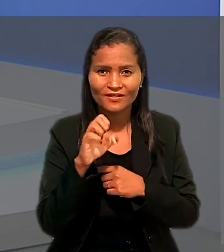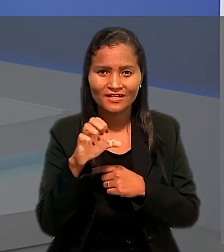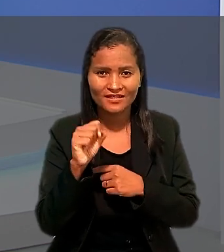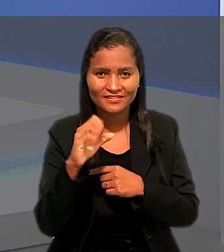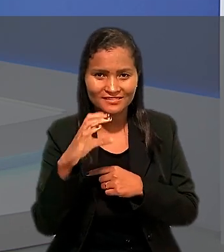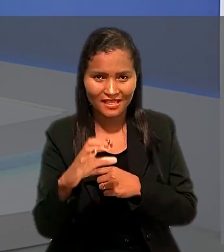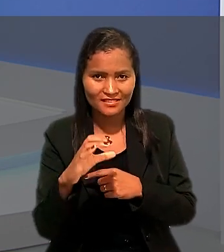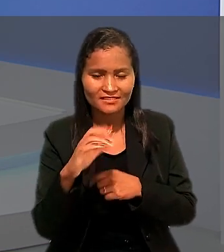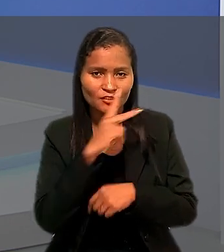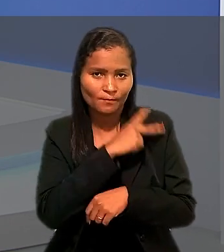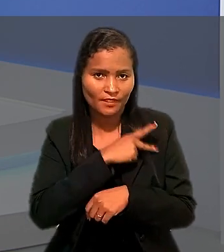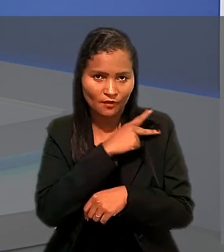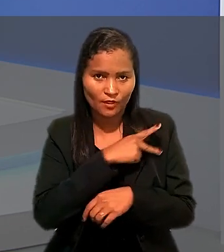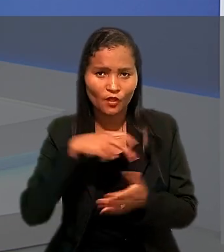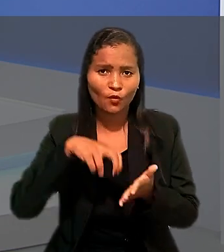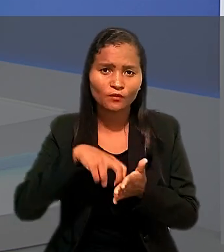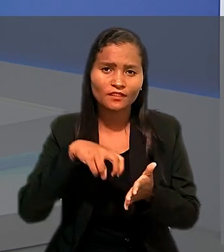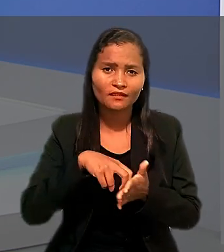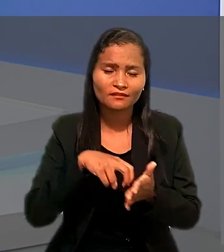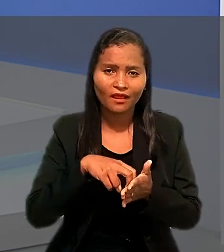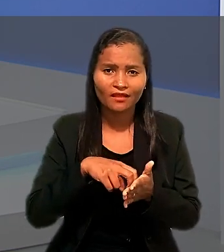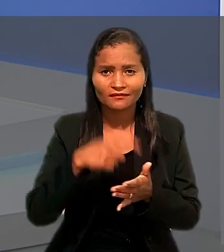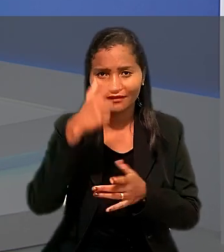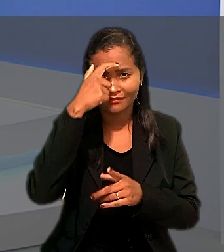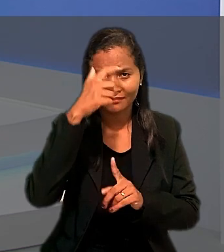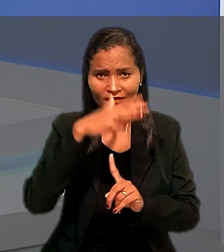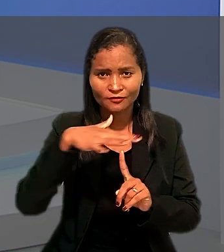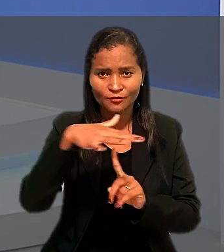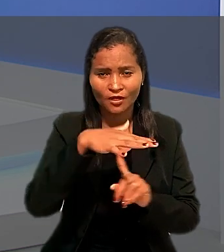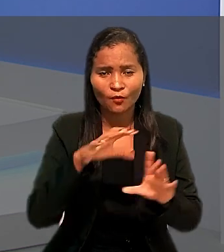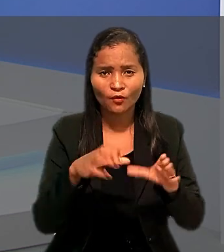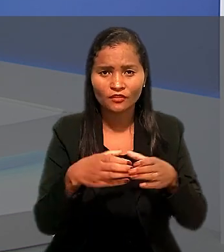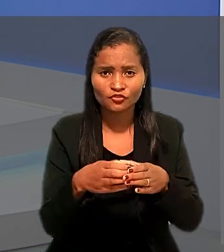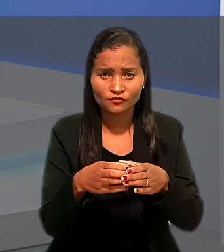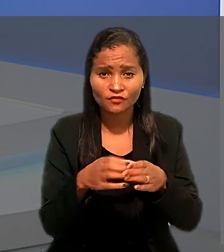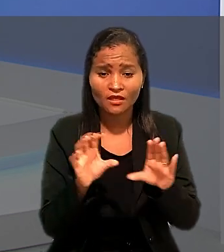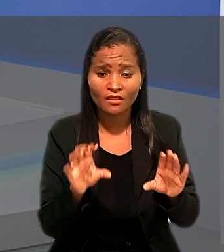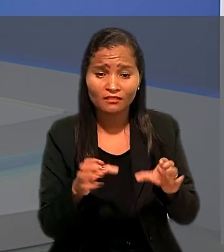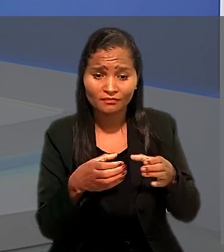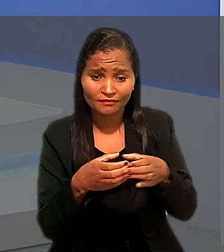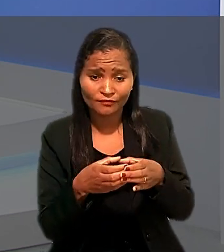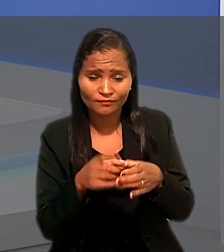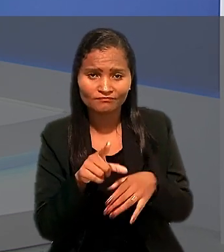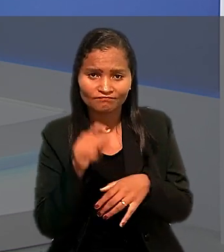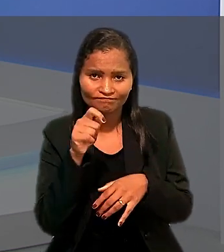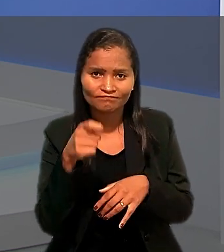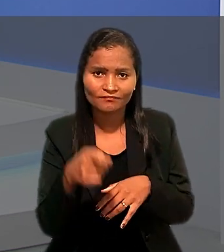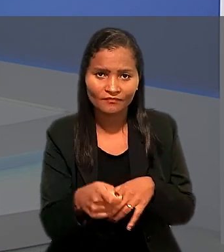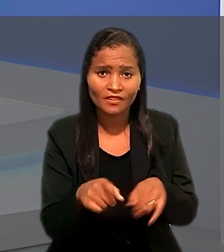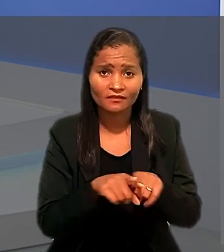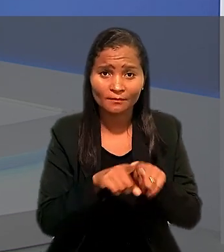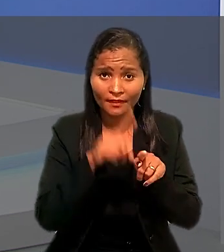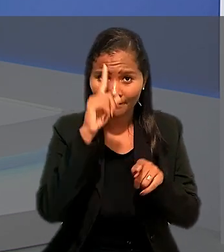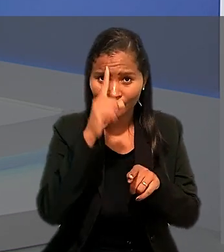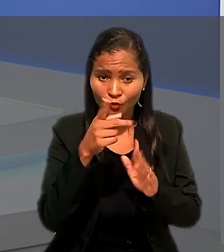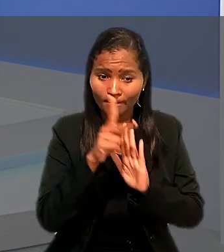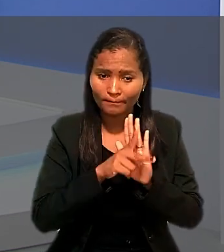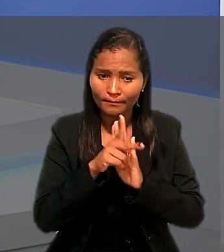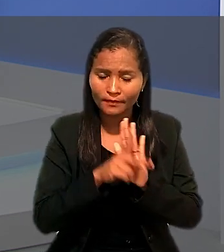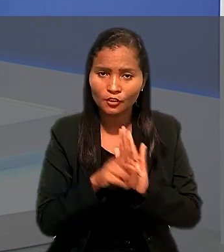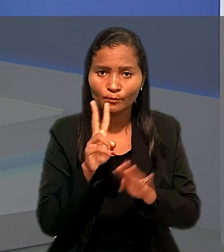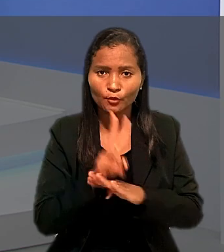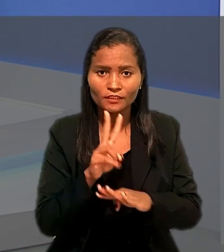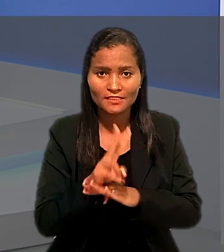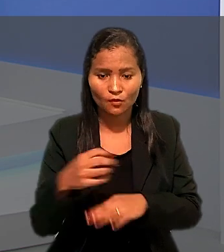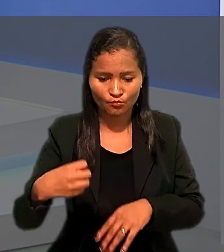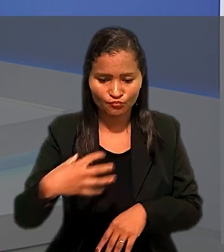Comércio, SESC, no Piauí, foi condenada por dano moral coletivo. Na turma, ficou mantida a decisão que também determinou a implantação de um plano